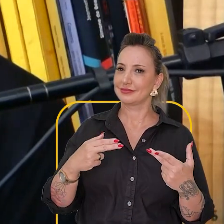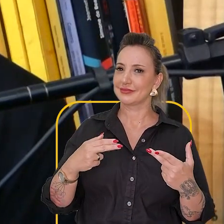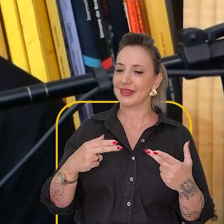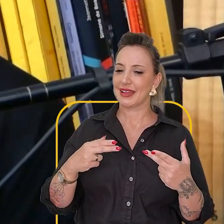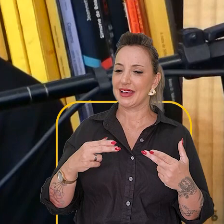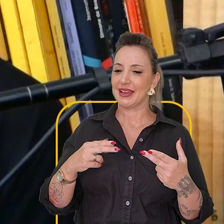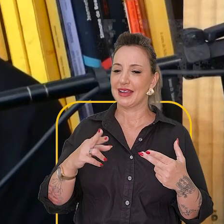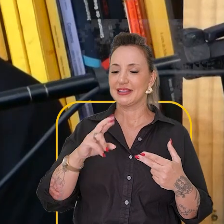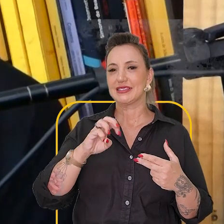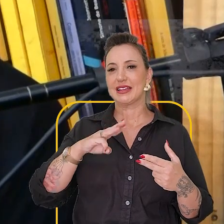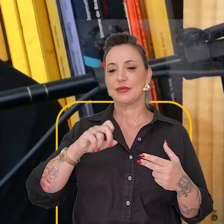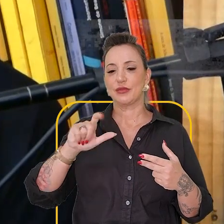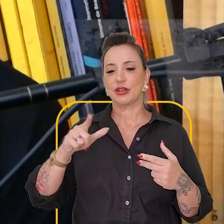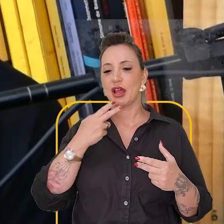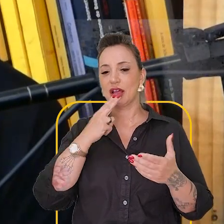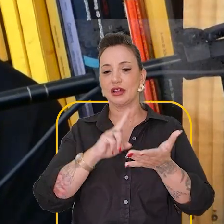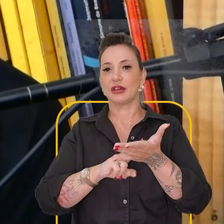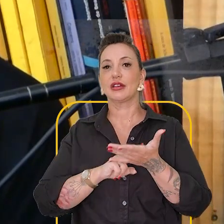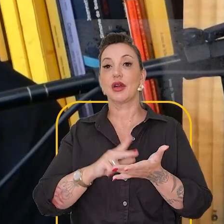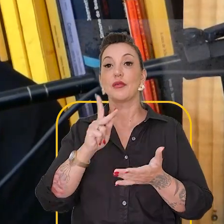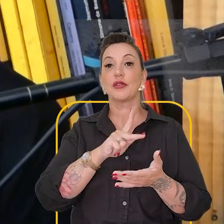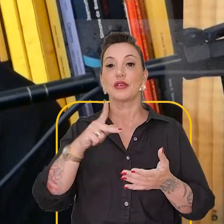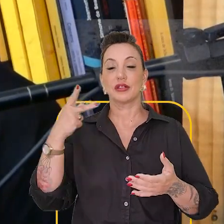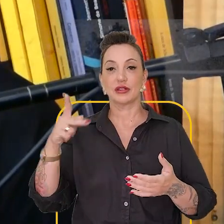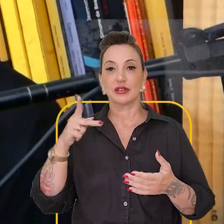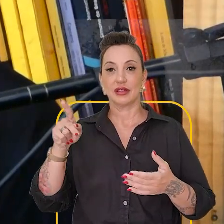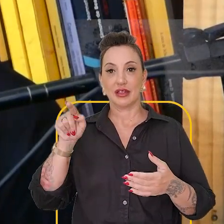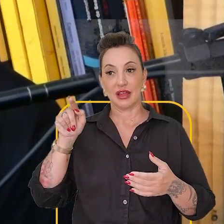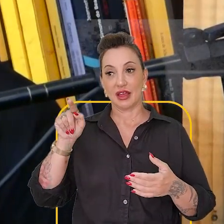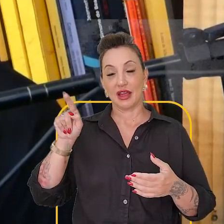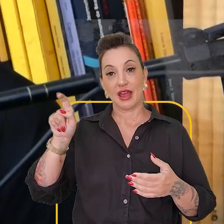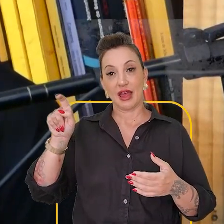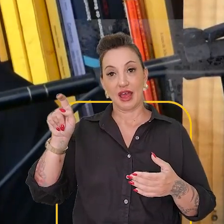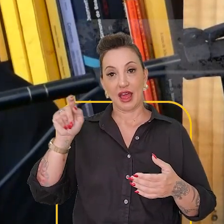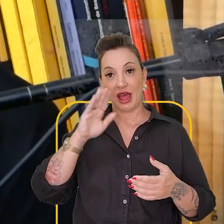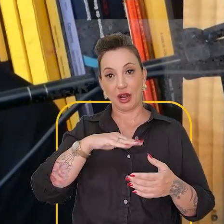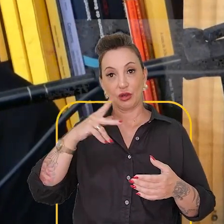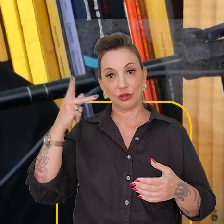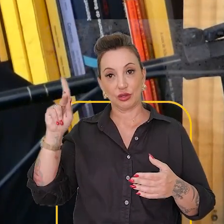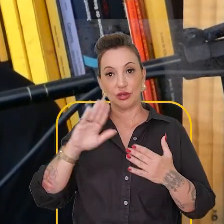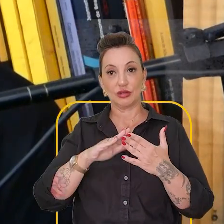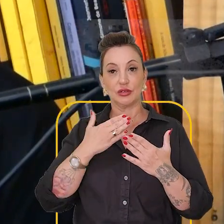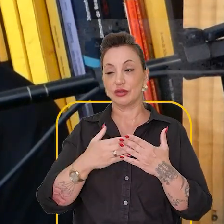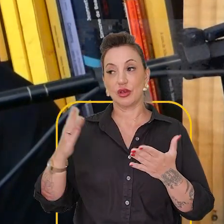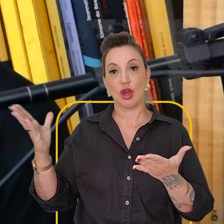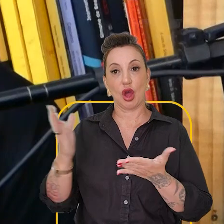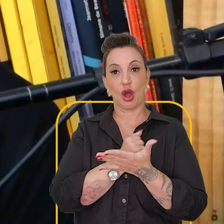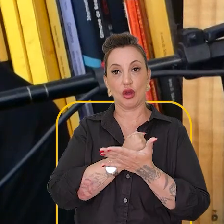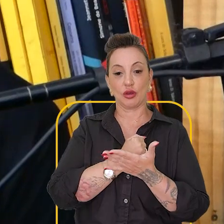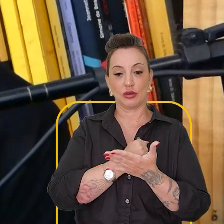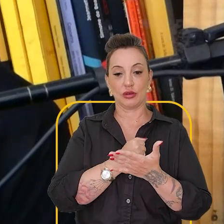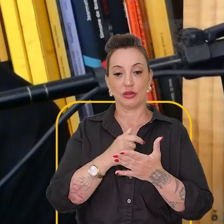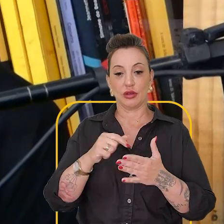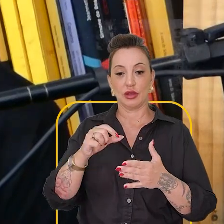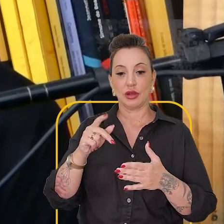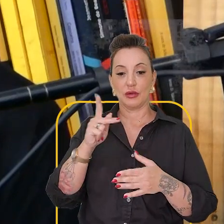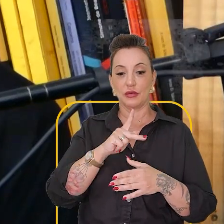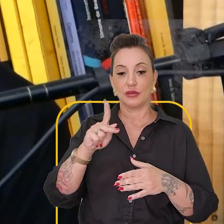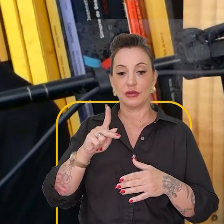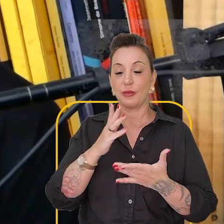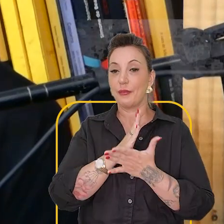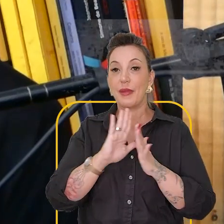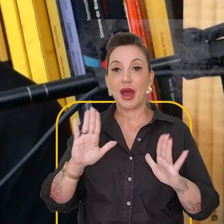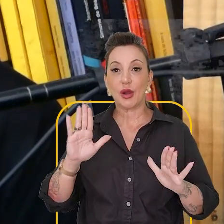até fez lá um um negócio assim ele falou assim eu quero uma carta do seu professor Porque como você é aluno de outra